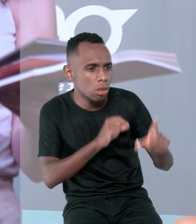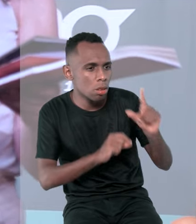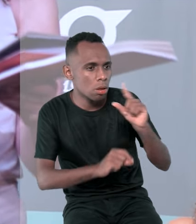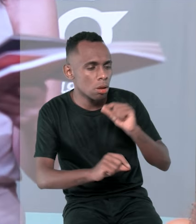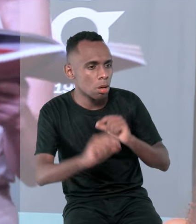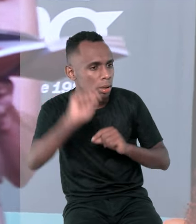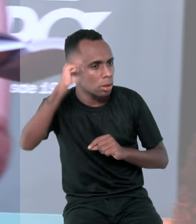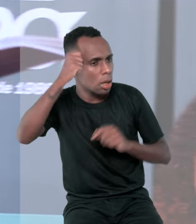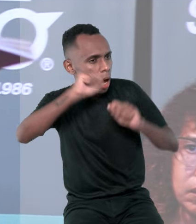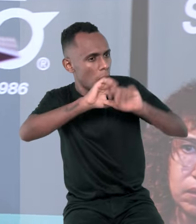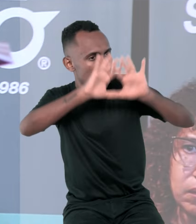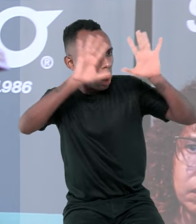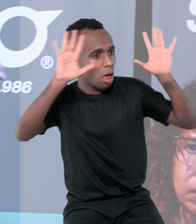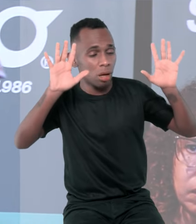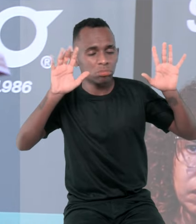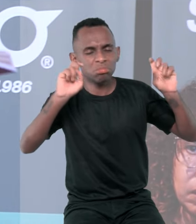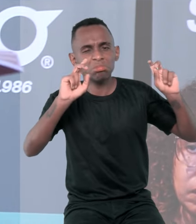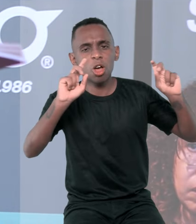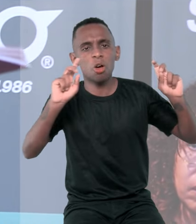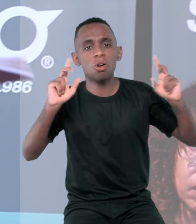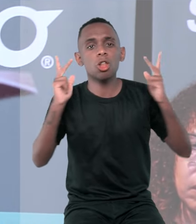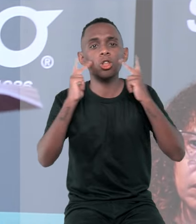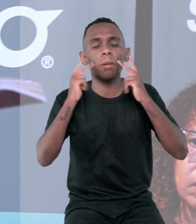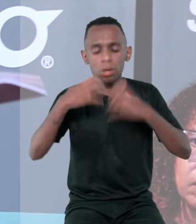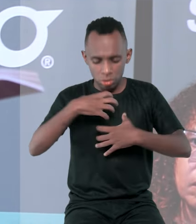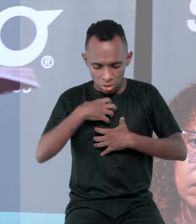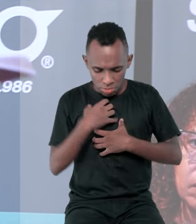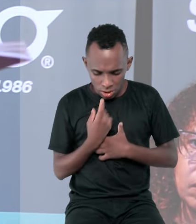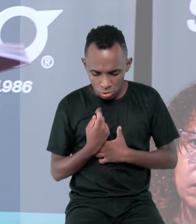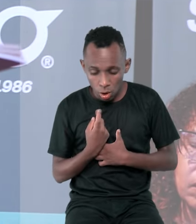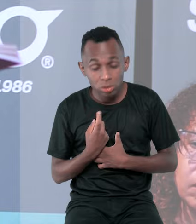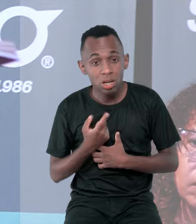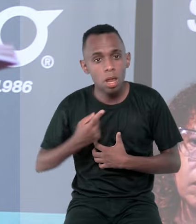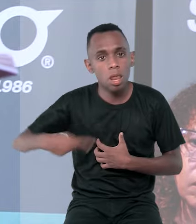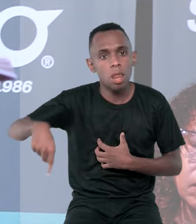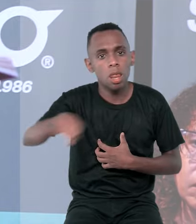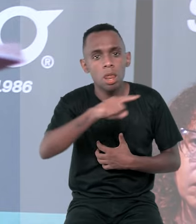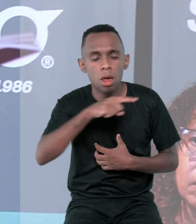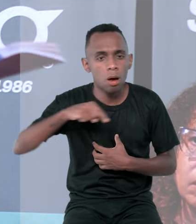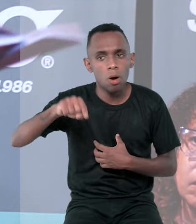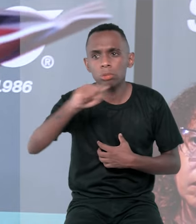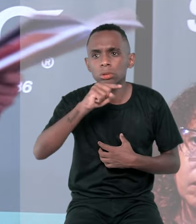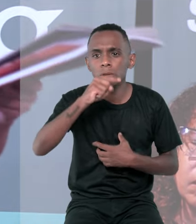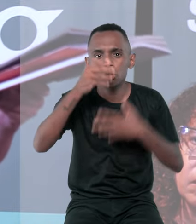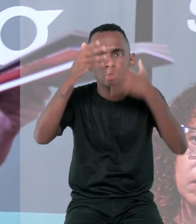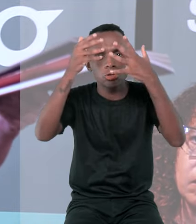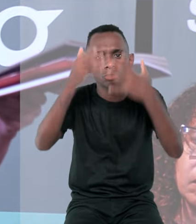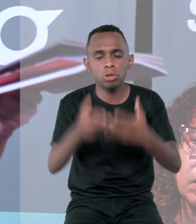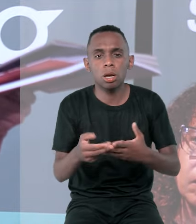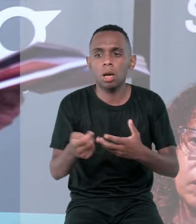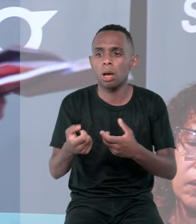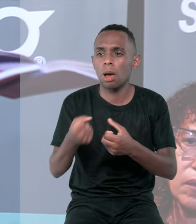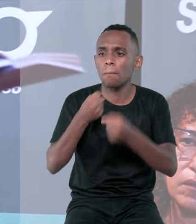claras. A gente se acostuma a ser só. A gente se acostuma a chegar numa